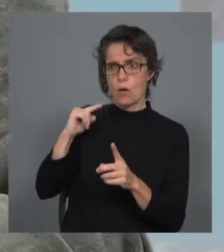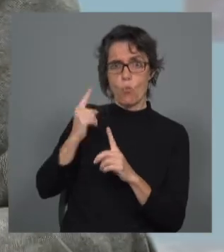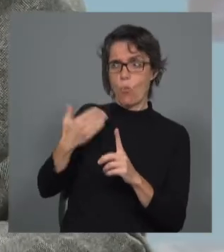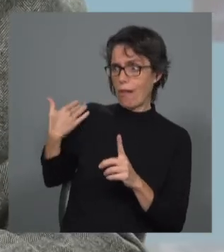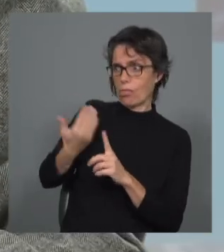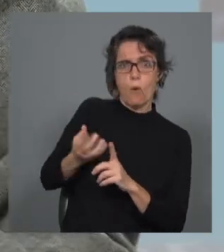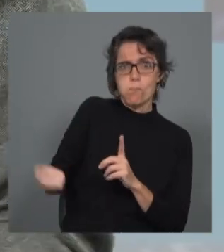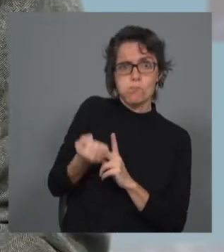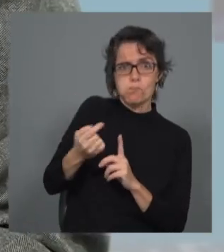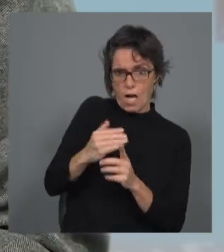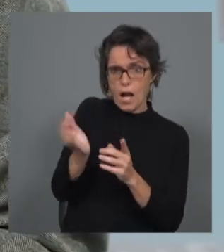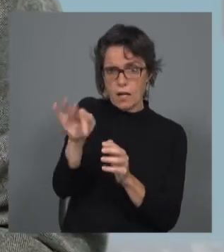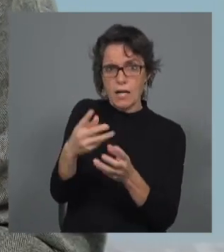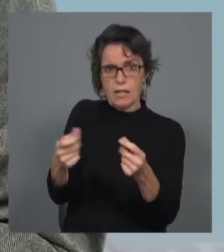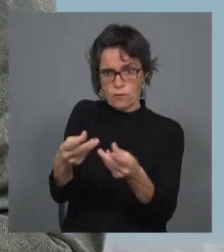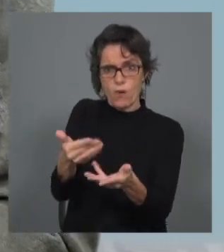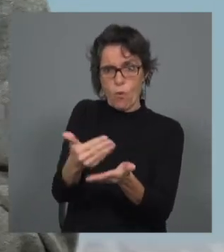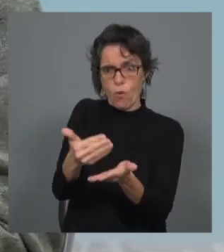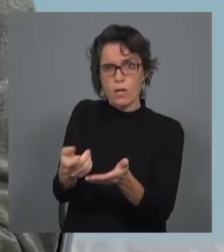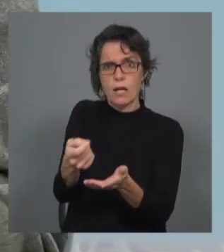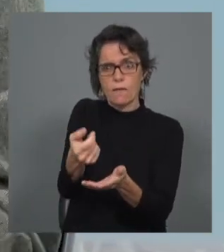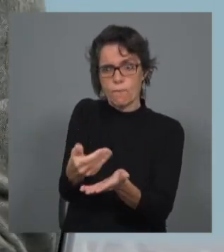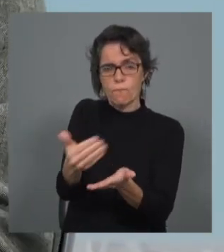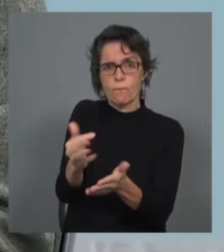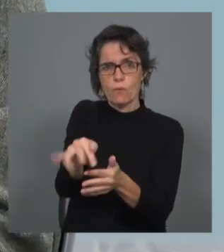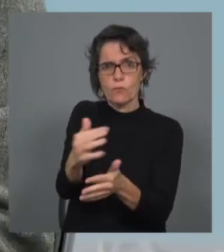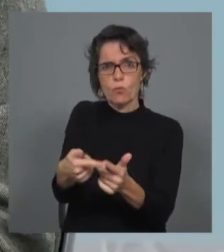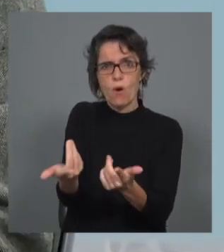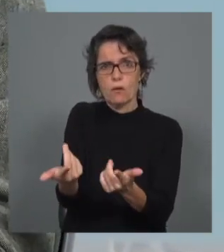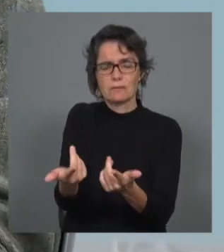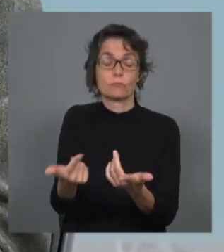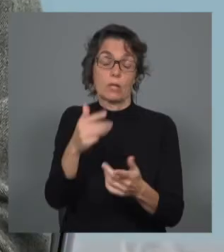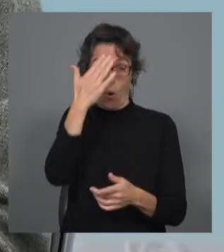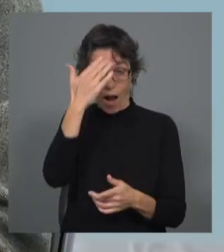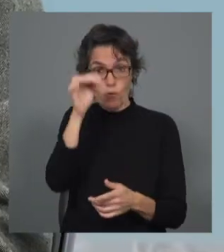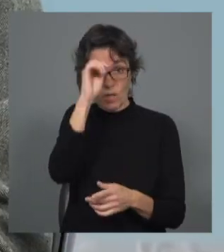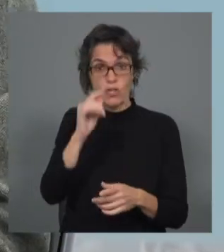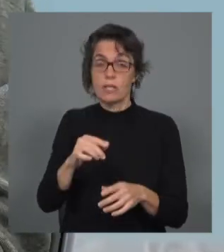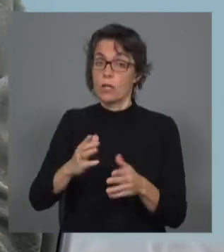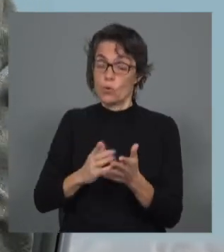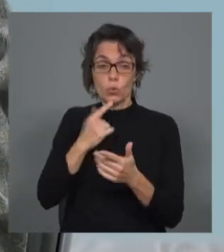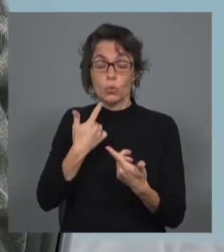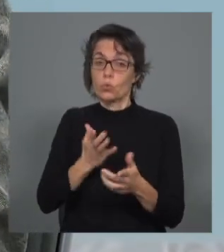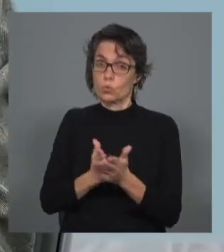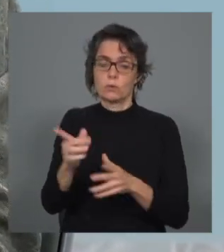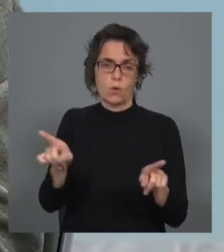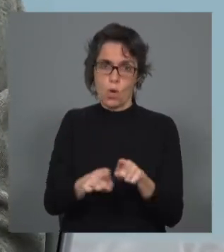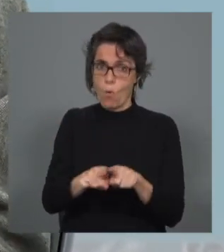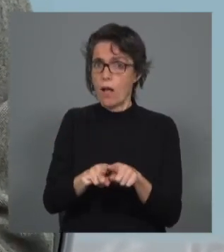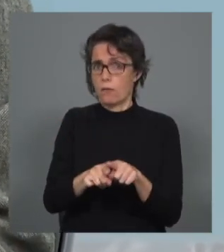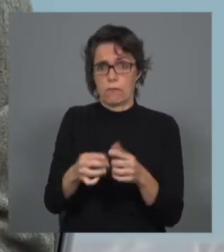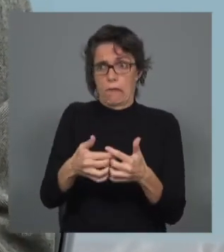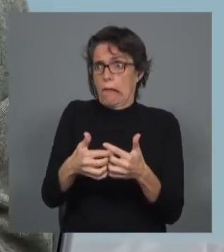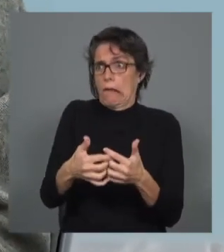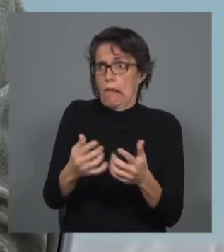deste ponto de vista, com incerteza. Esta incerteza tem um impacto muito grande na qualidade